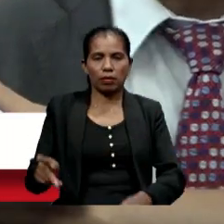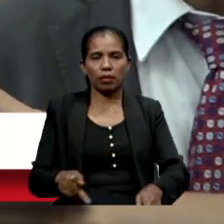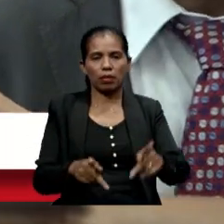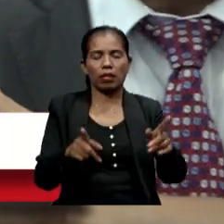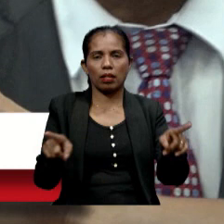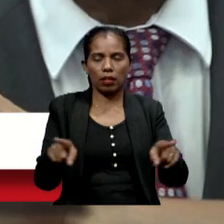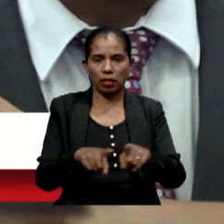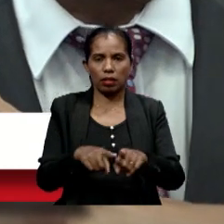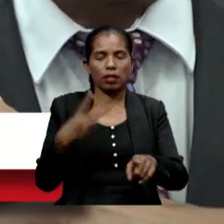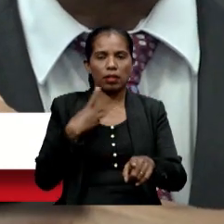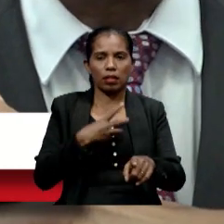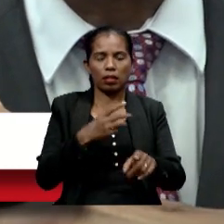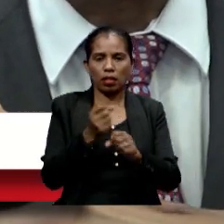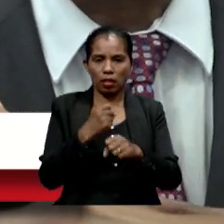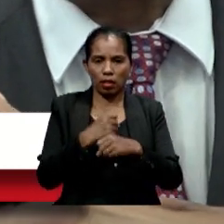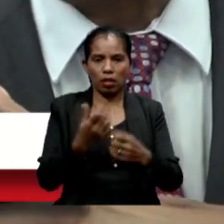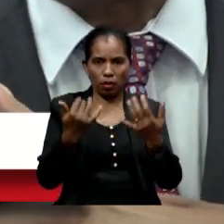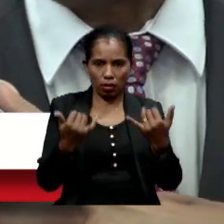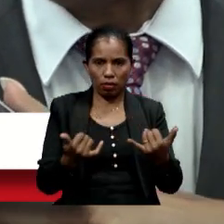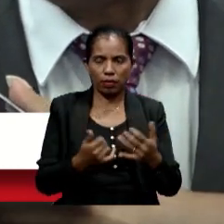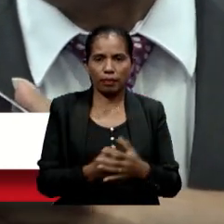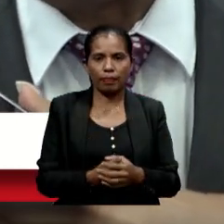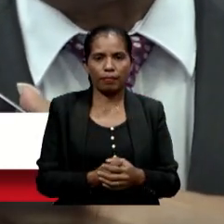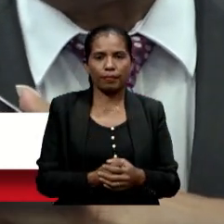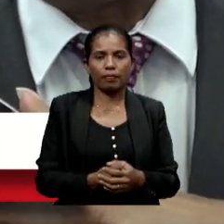na mesma que está rolando agora, não